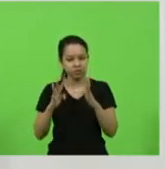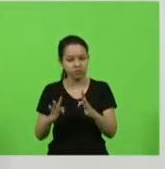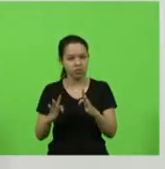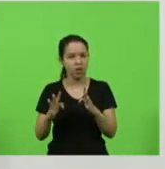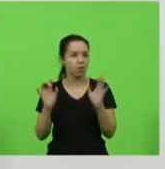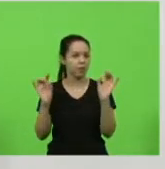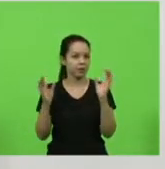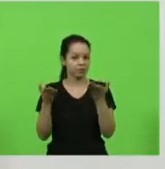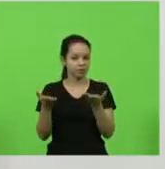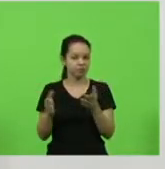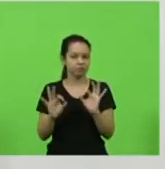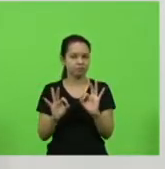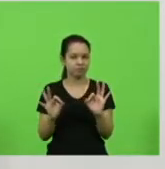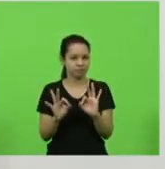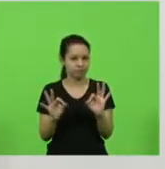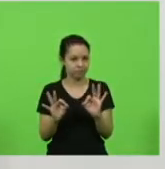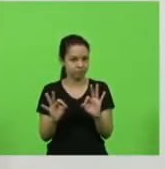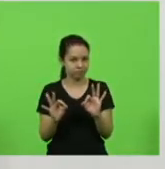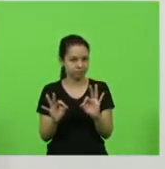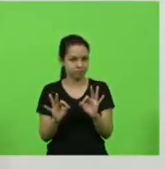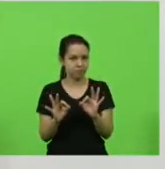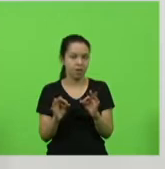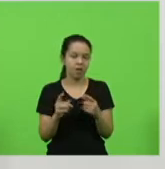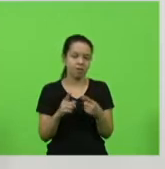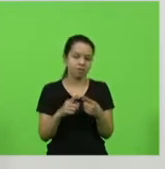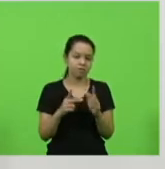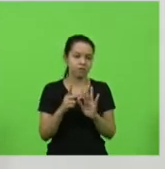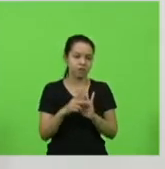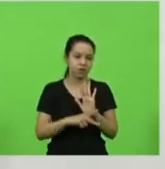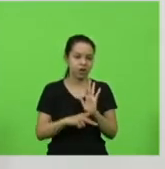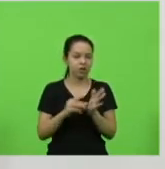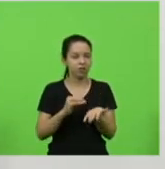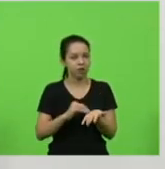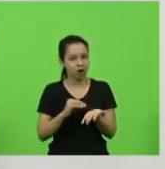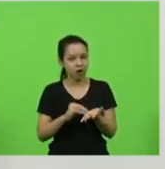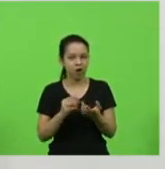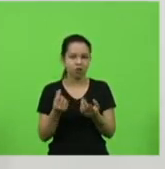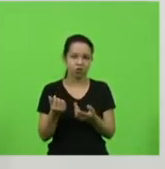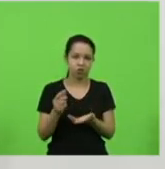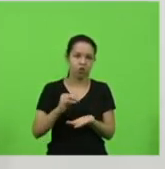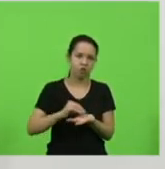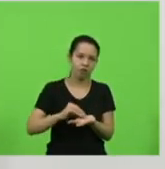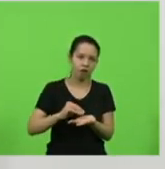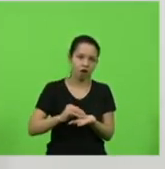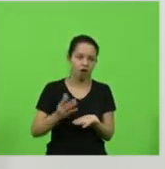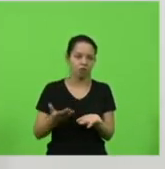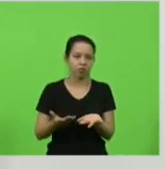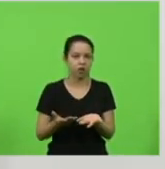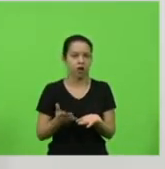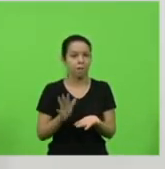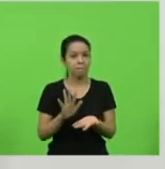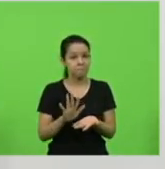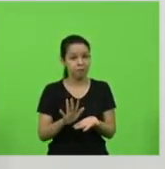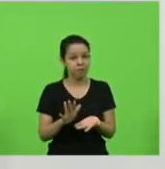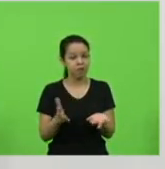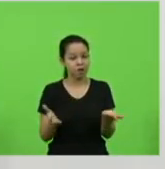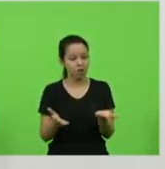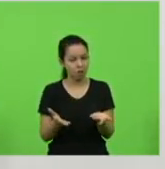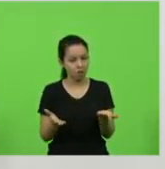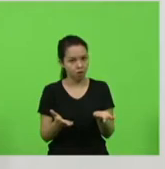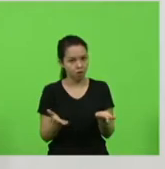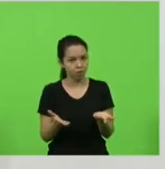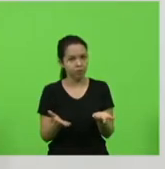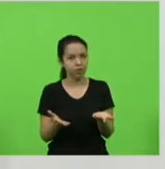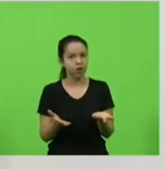quanto merecia. Ora por falta de projeto, ora por falta de recursos. Mas, finalmente, mesmo que ainda a médio